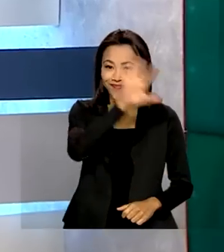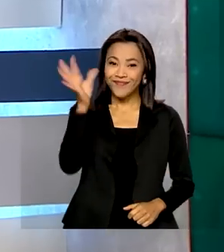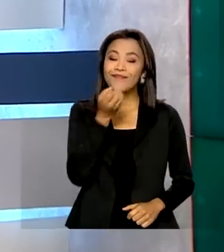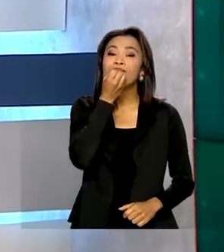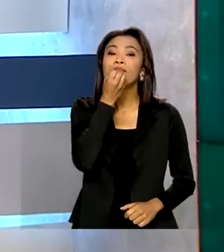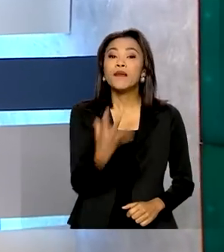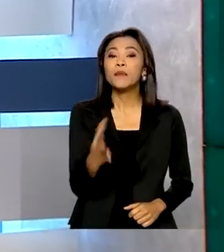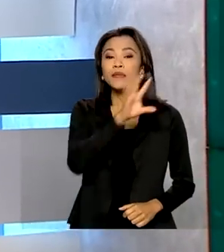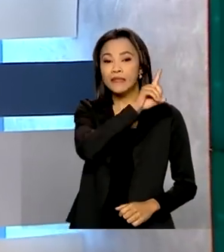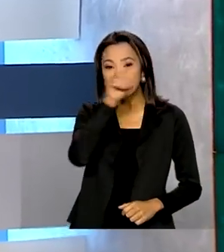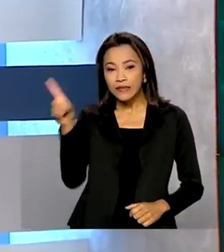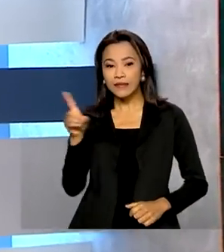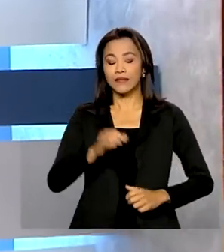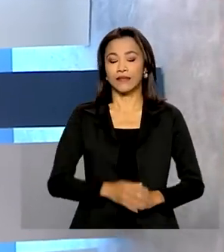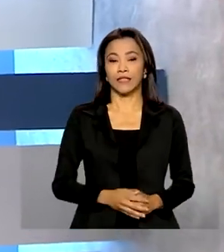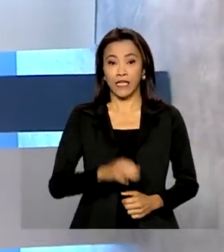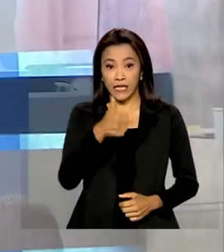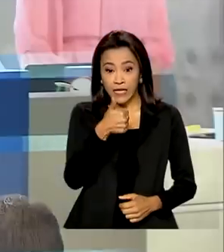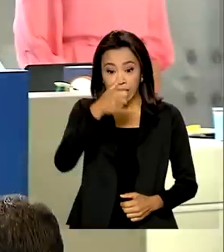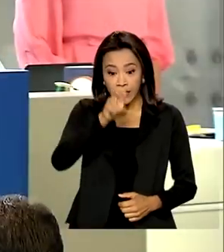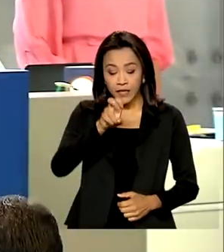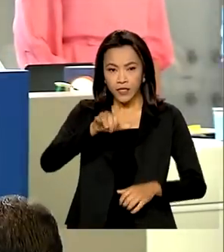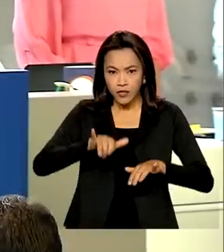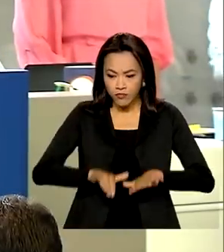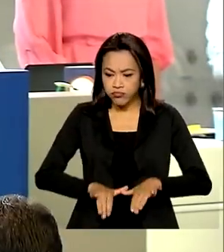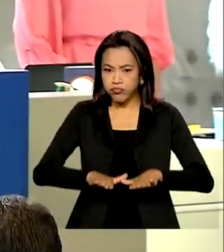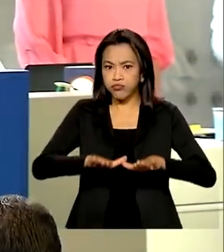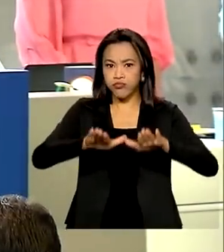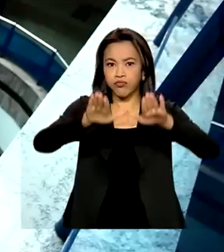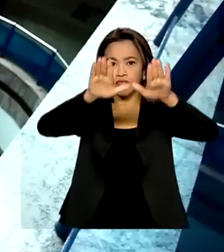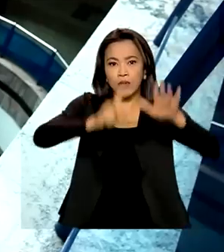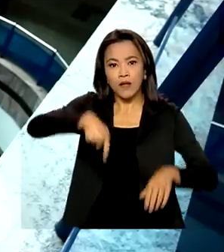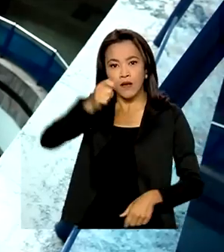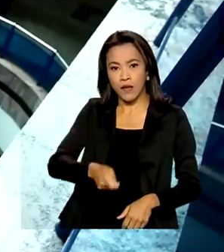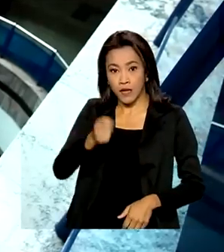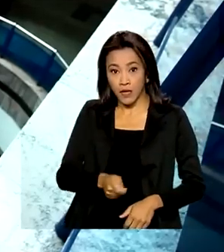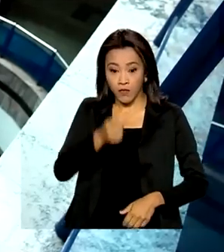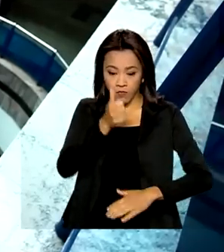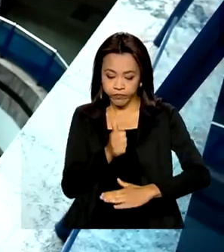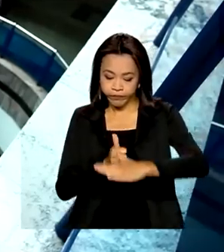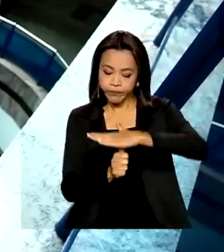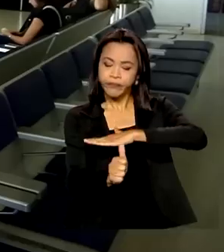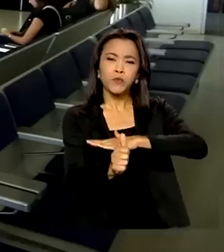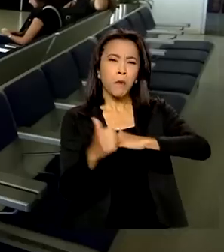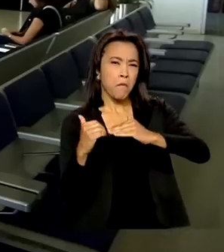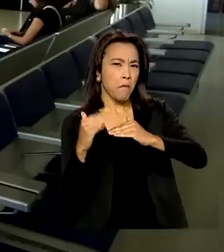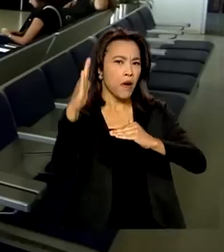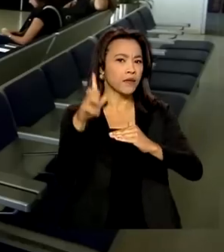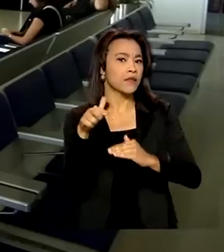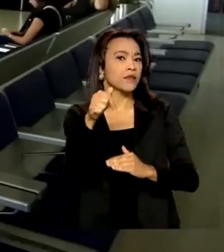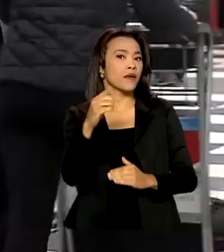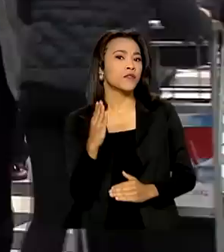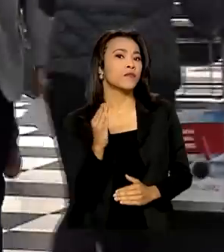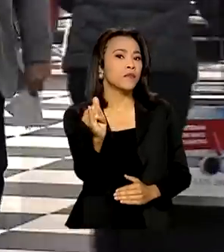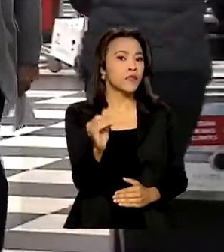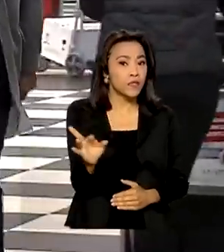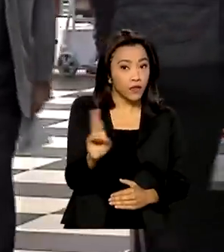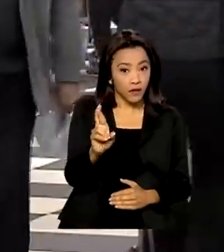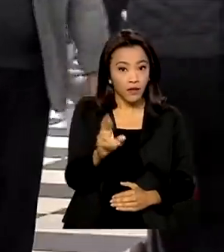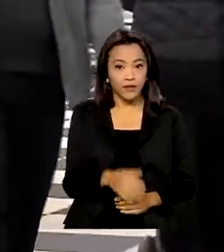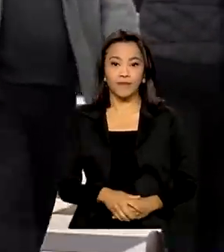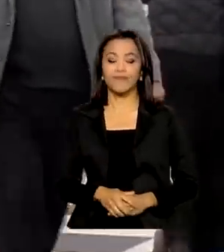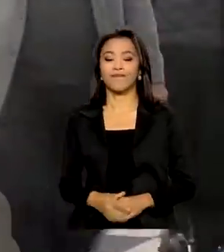Olá, bom dia. 15 aeroportos leiloados. Investimentos devem passar de 7 bilhões de